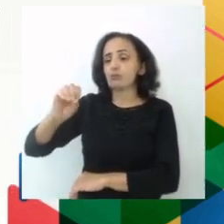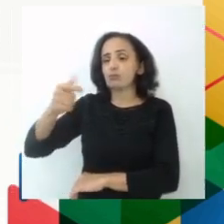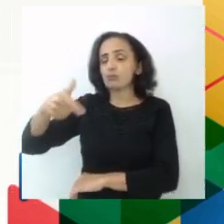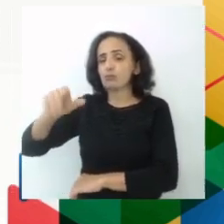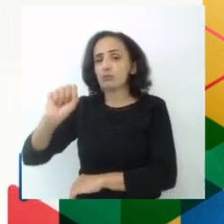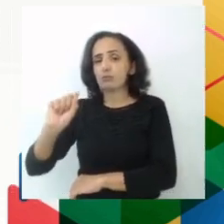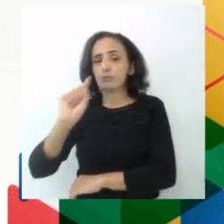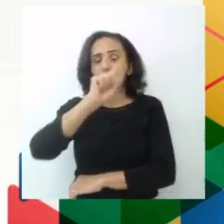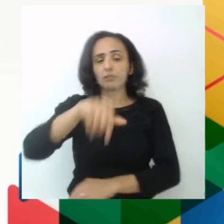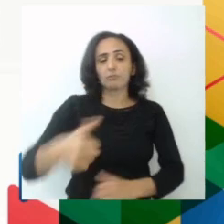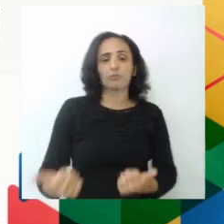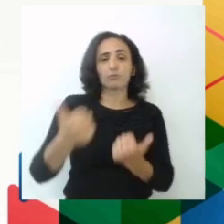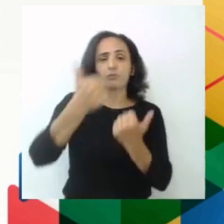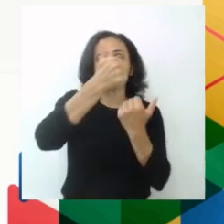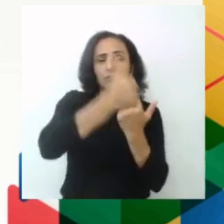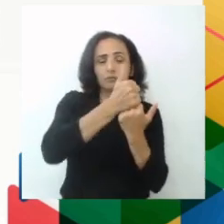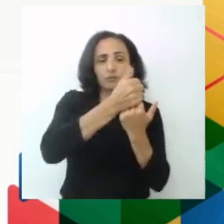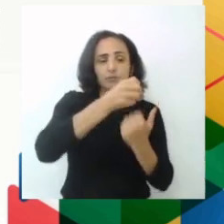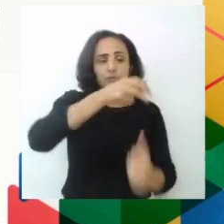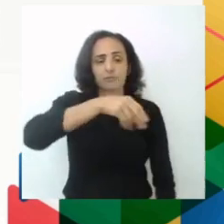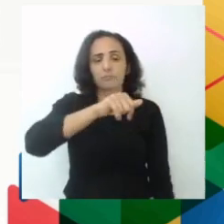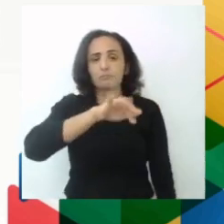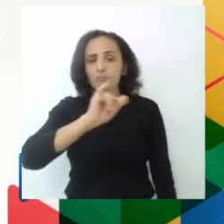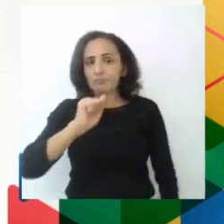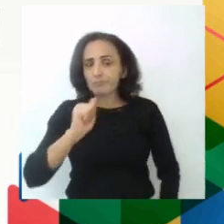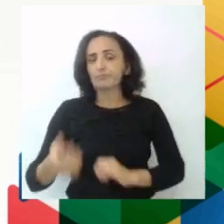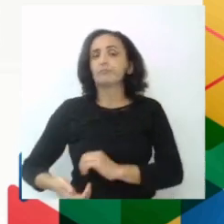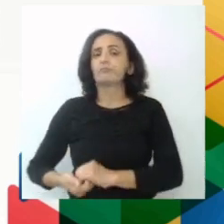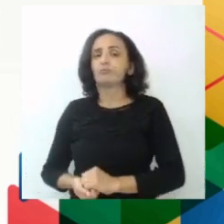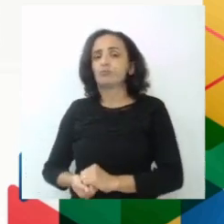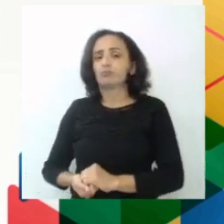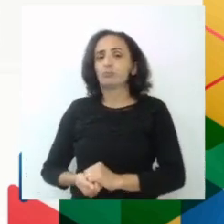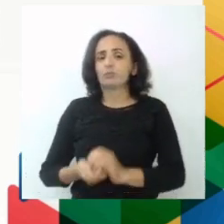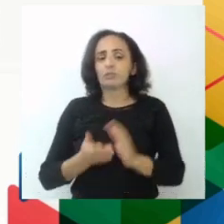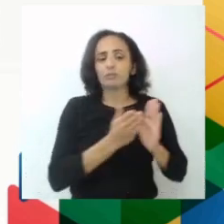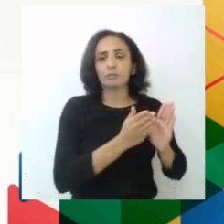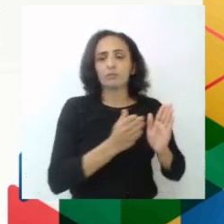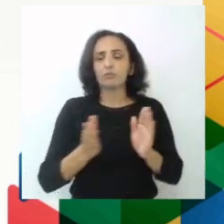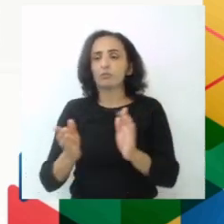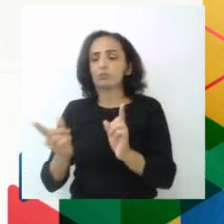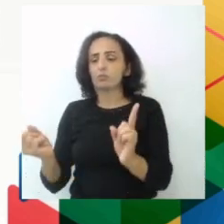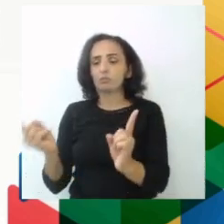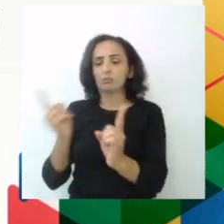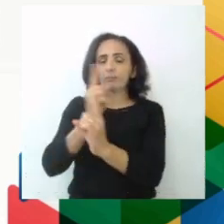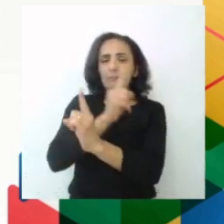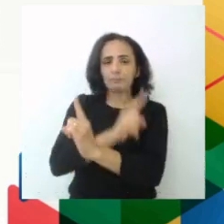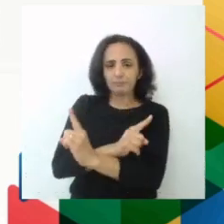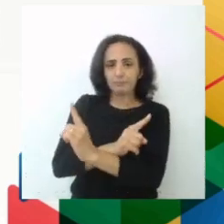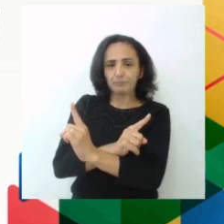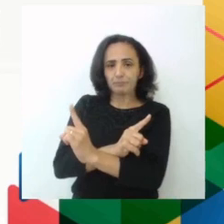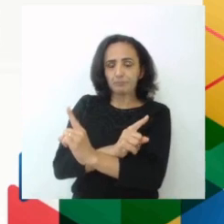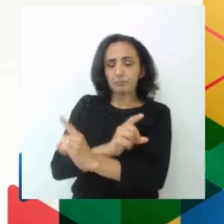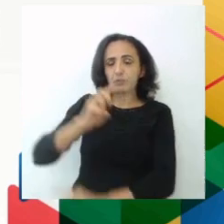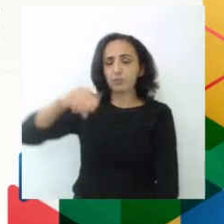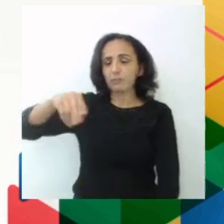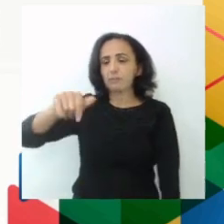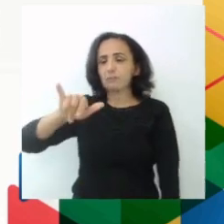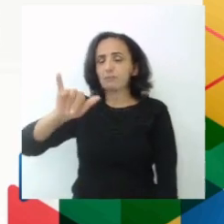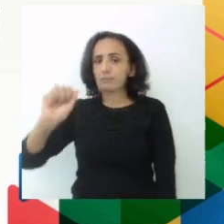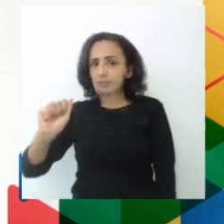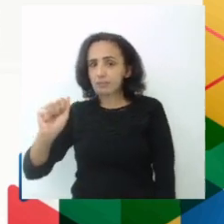o vice-representante. Se eu agora escolher na ordem contrária, Maria e